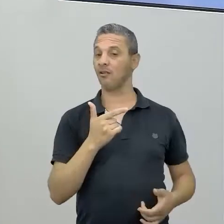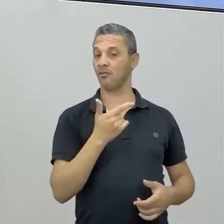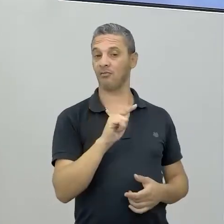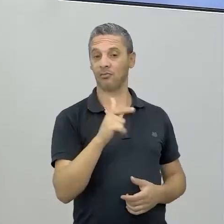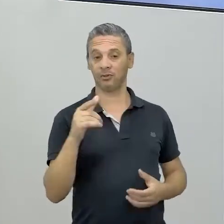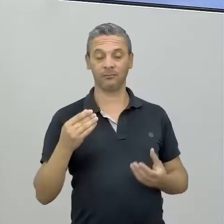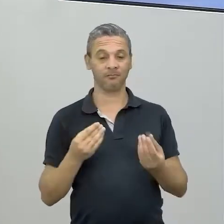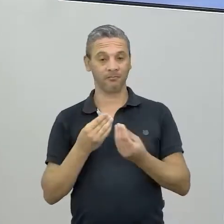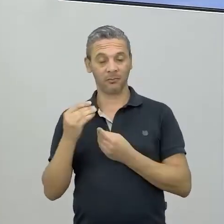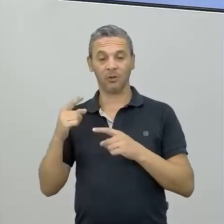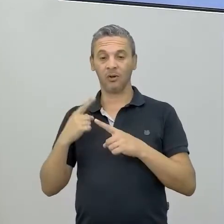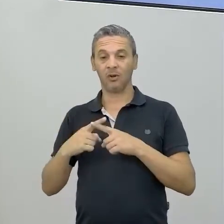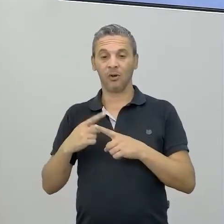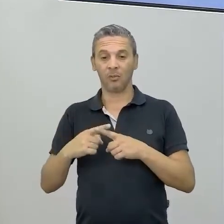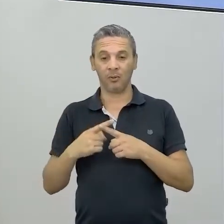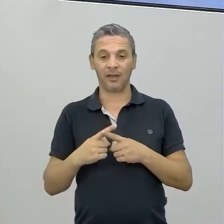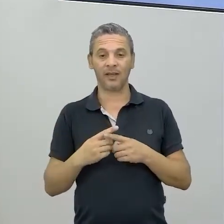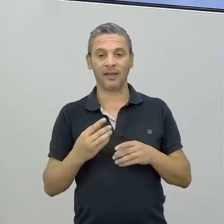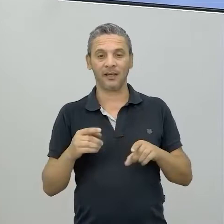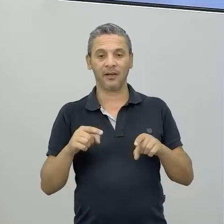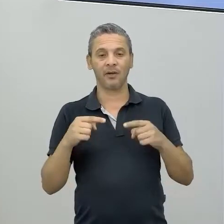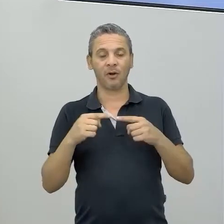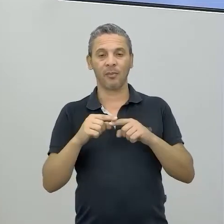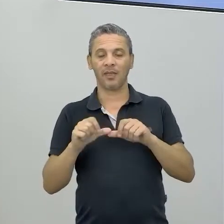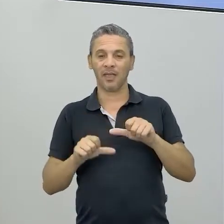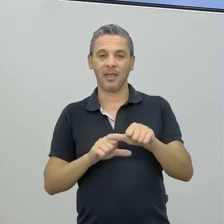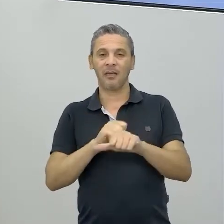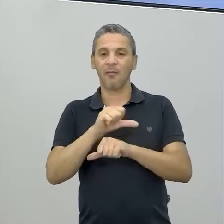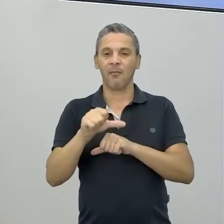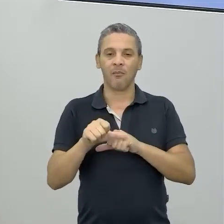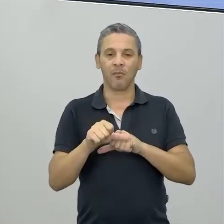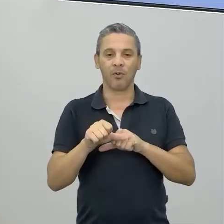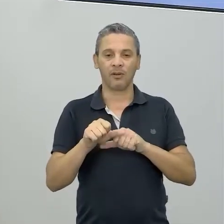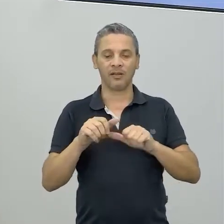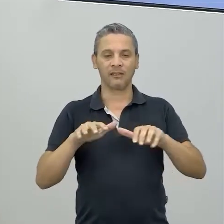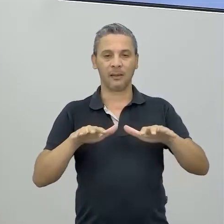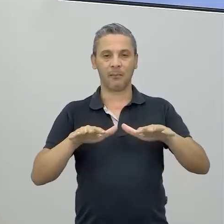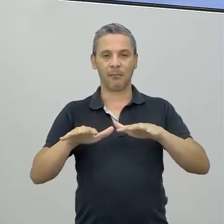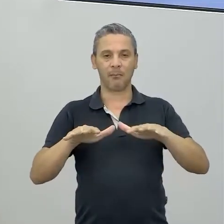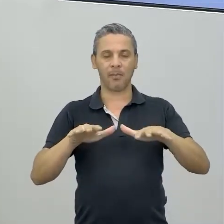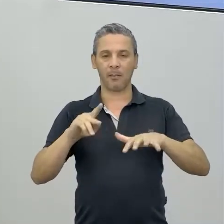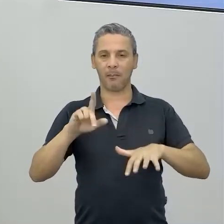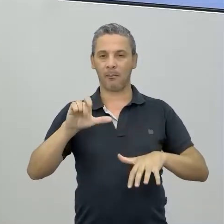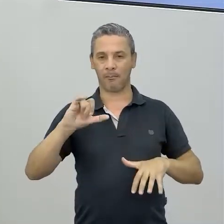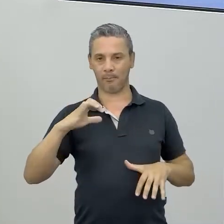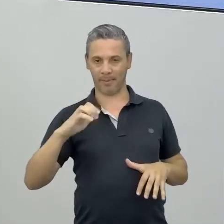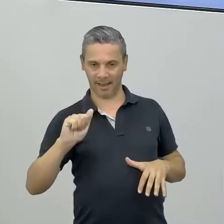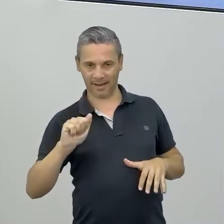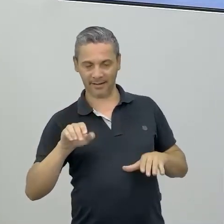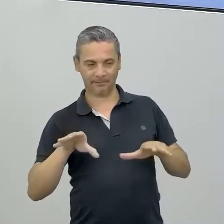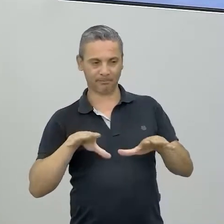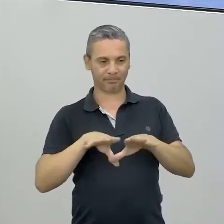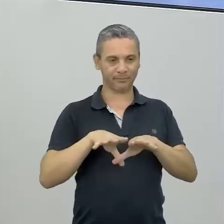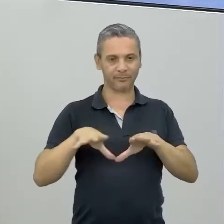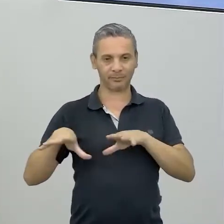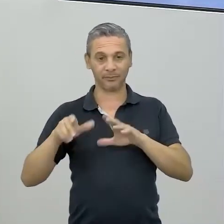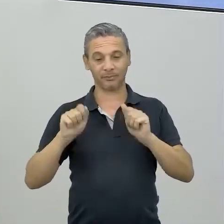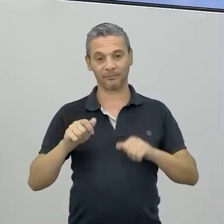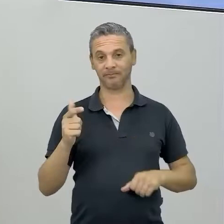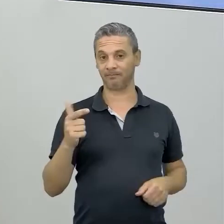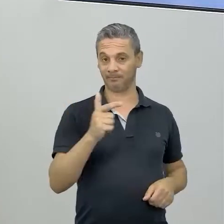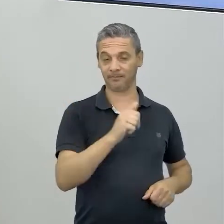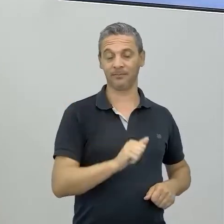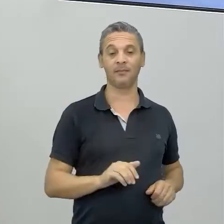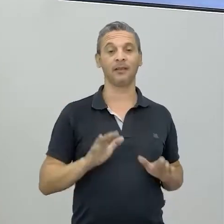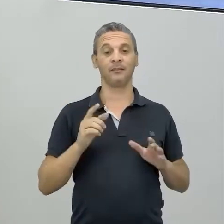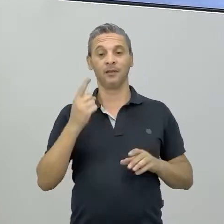porque ele não está dentro da transição, né, entre placas tectônicas, que são as regiões onde tem essas possibilidades.